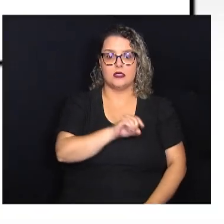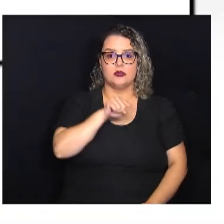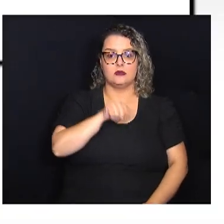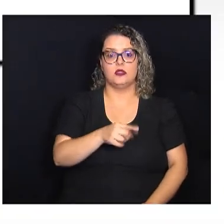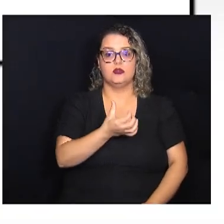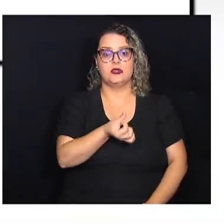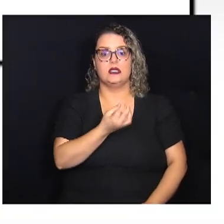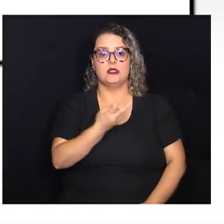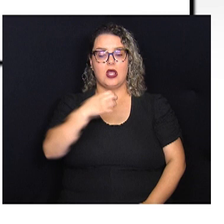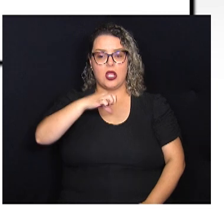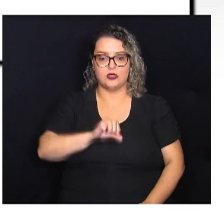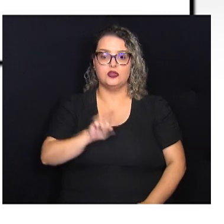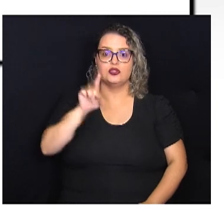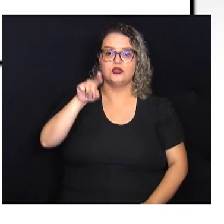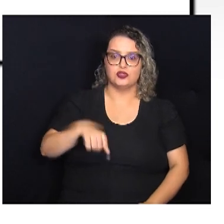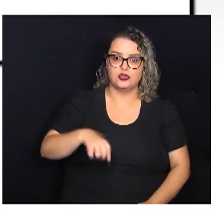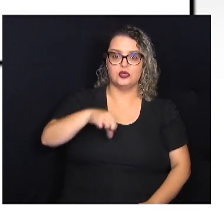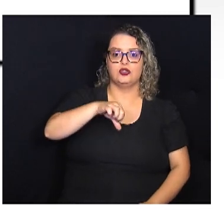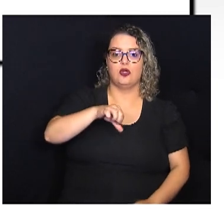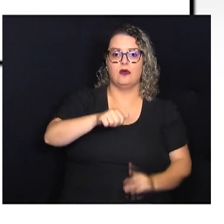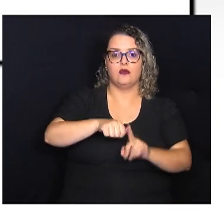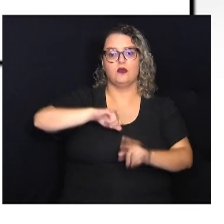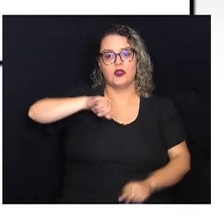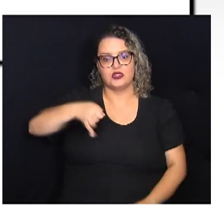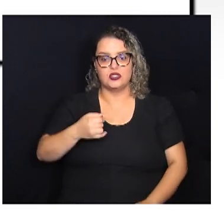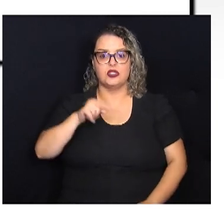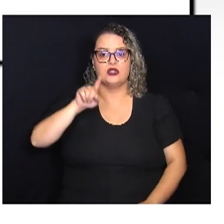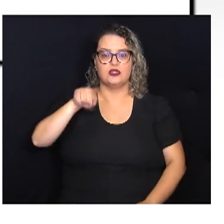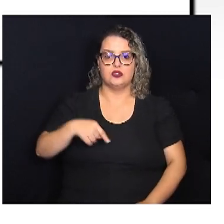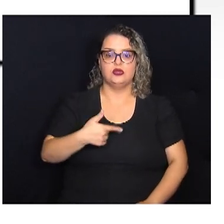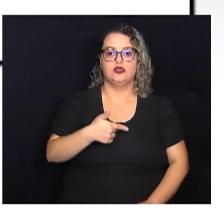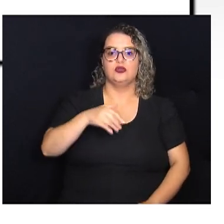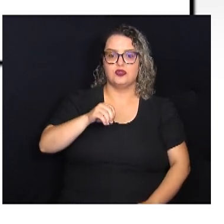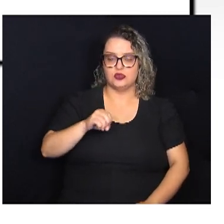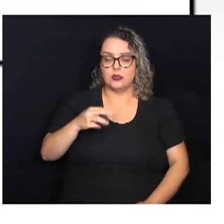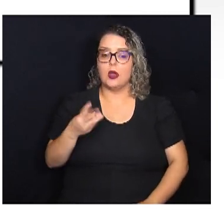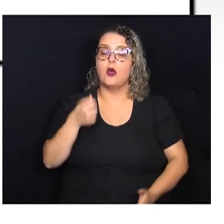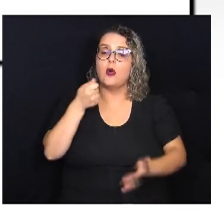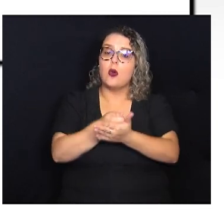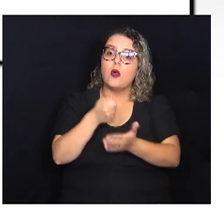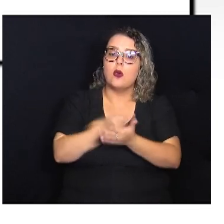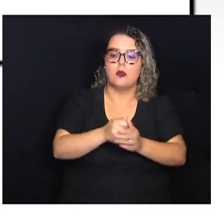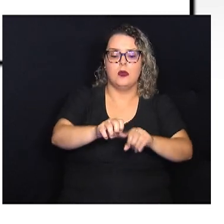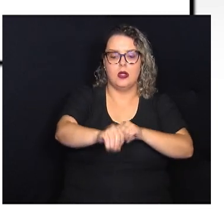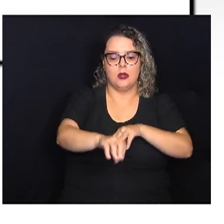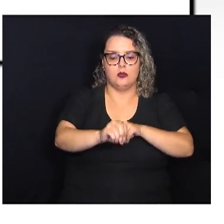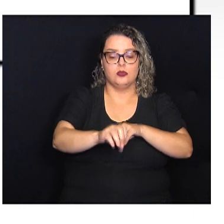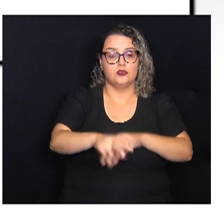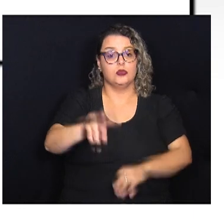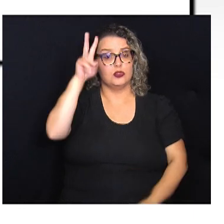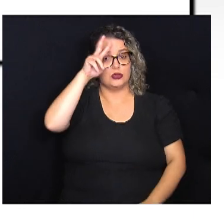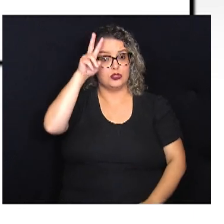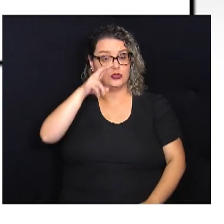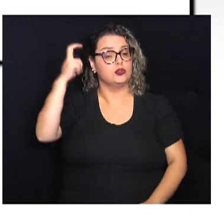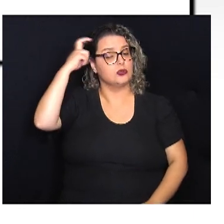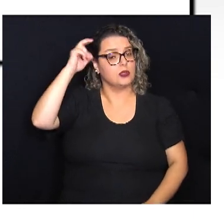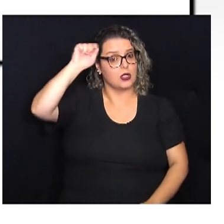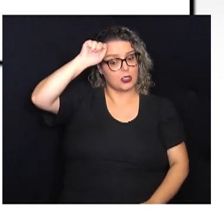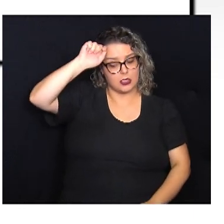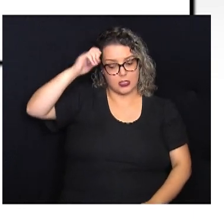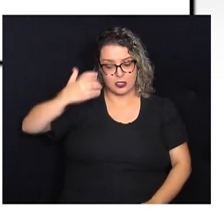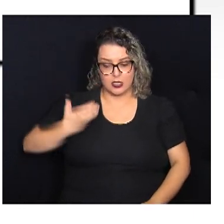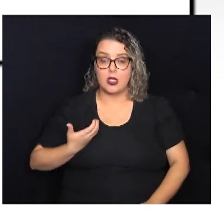10.639, de 9 de janeiro de 2003, torna obrigatório o ensino sobre história e cultura